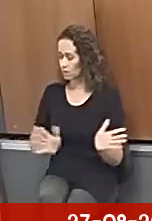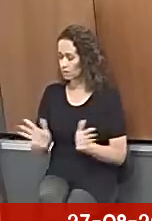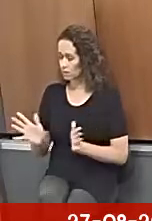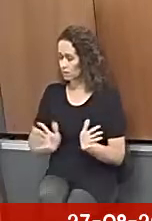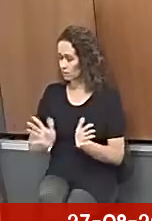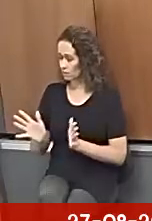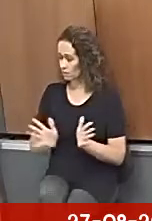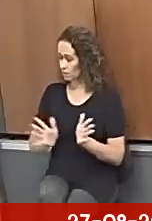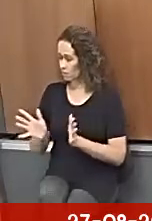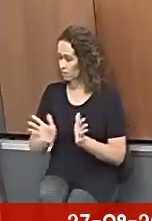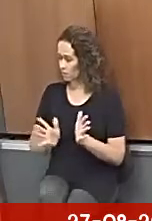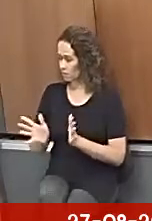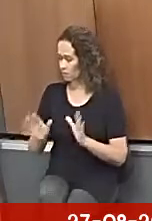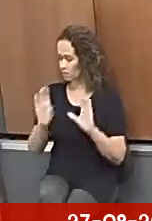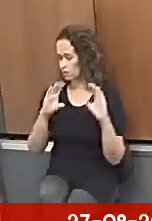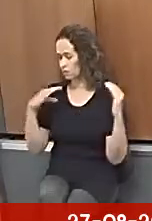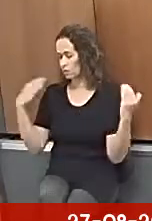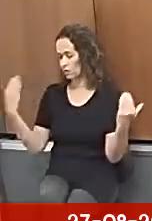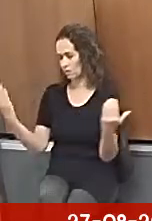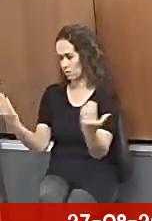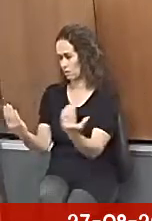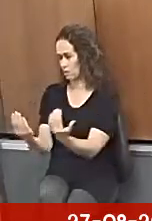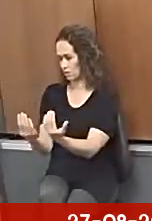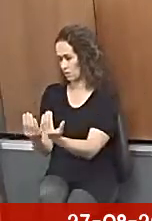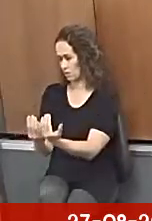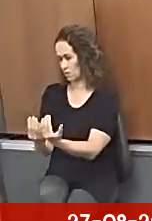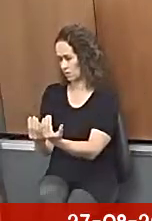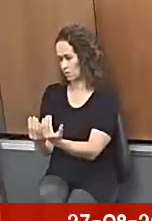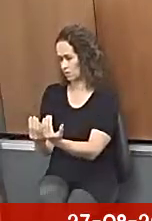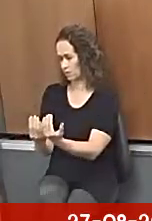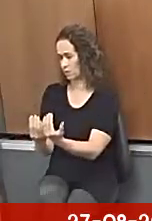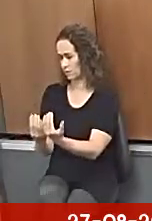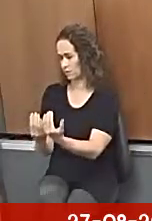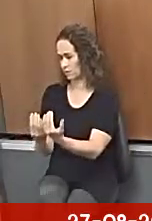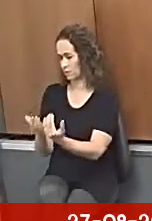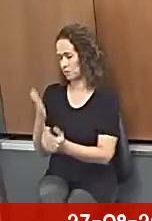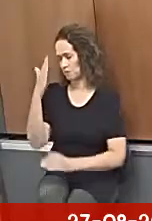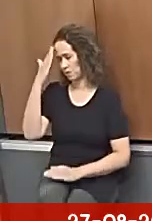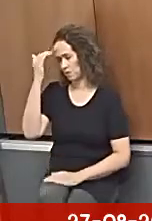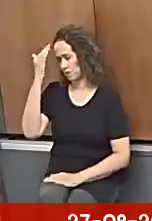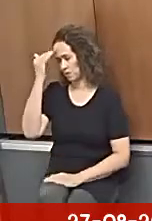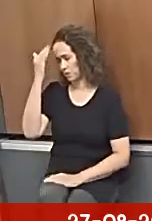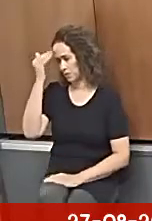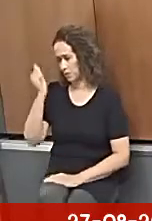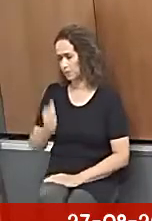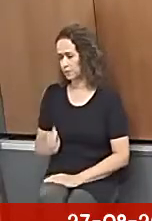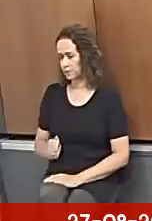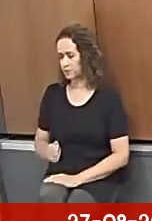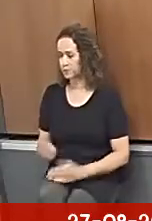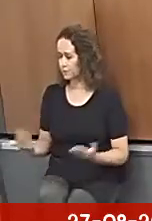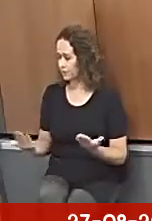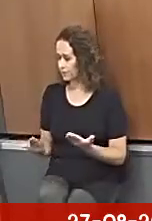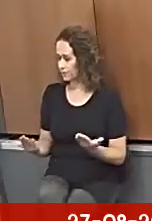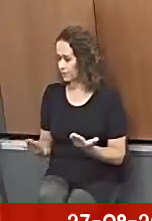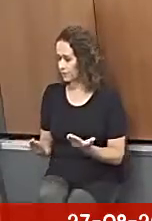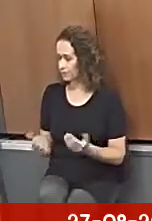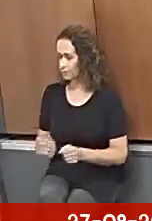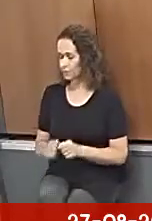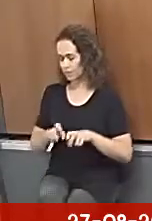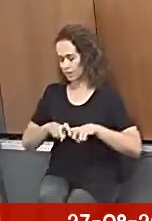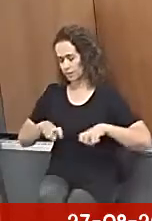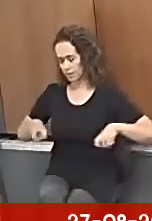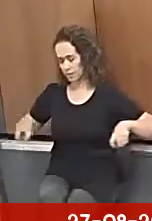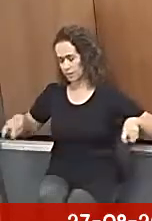no estádio governador magalhães pinto o famoso mineral então nós vamos compor aqui a